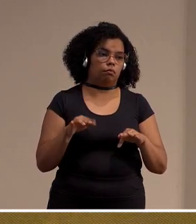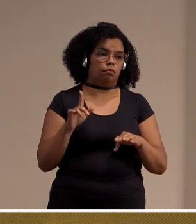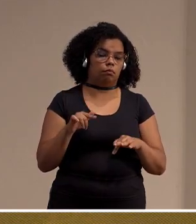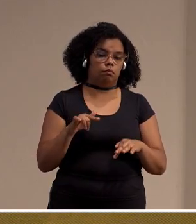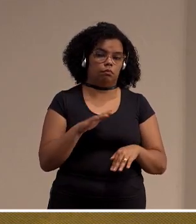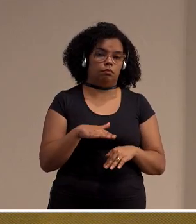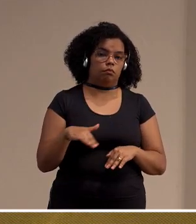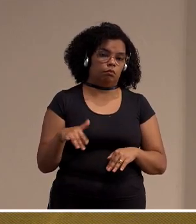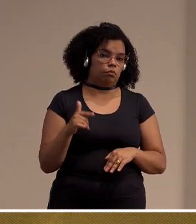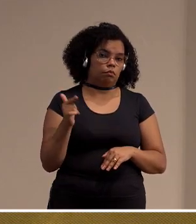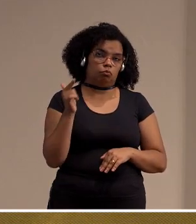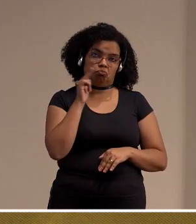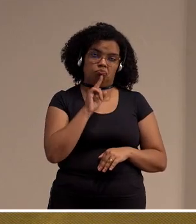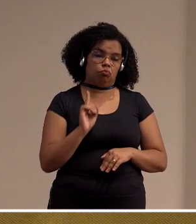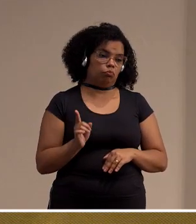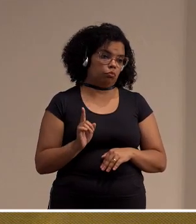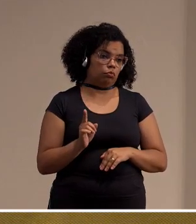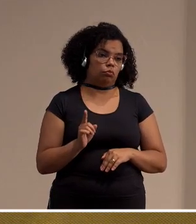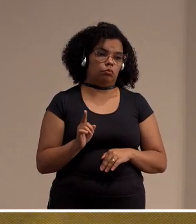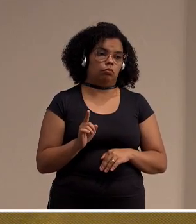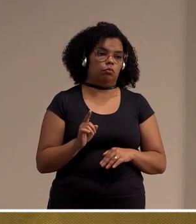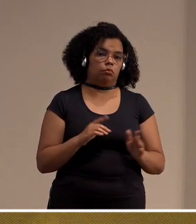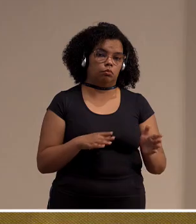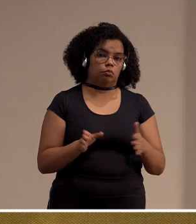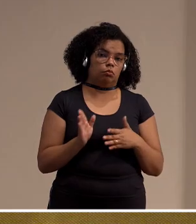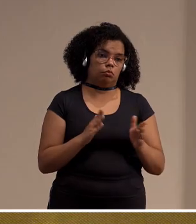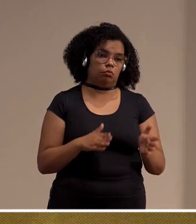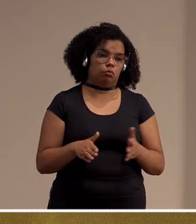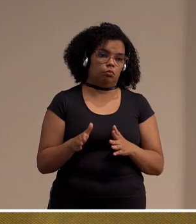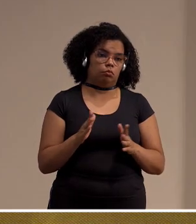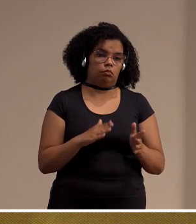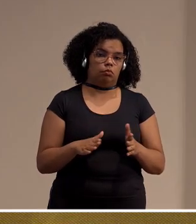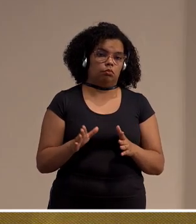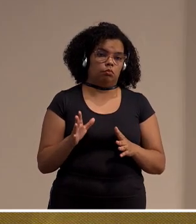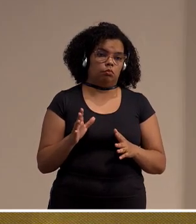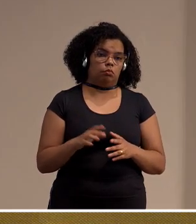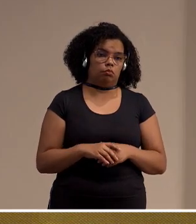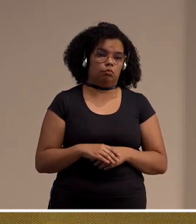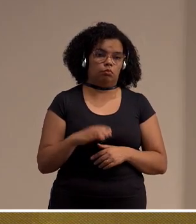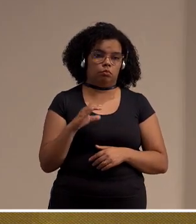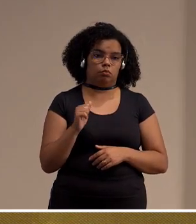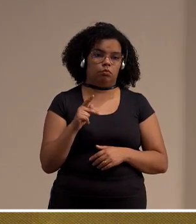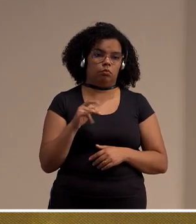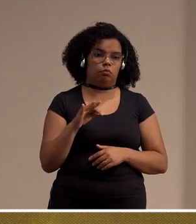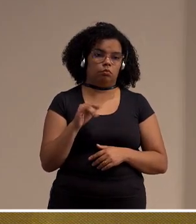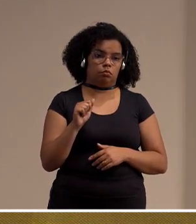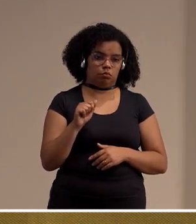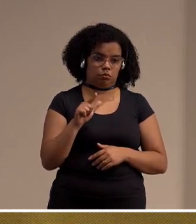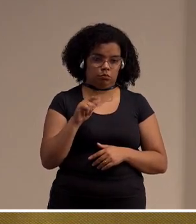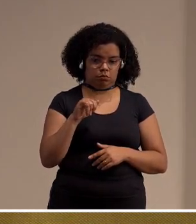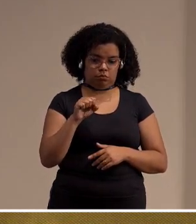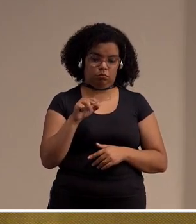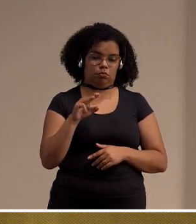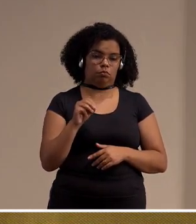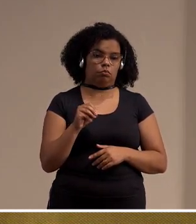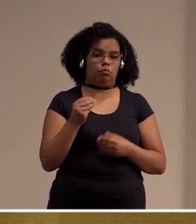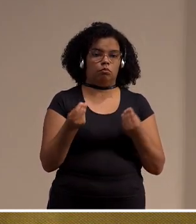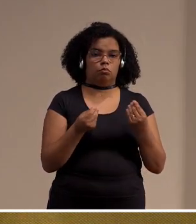procesada pelo capitalismo como una mercadoría. Eso creo que es o que acontece no